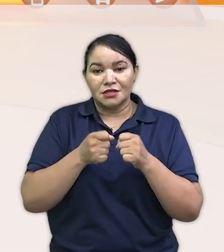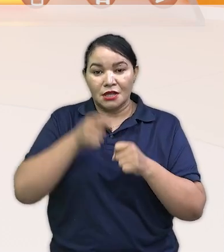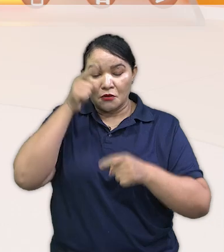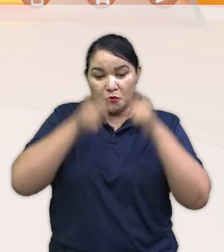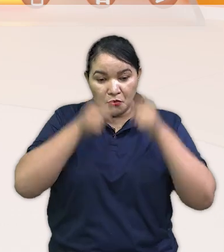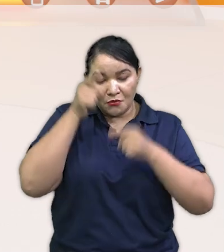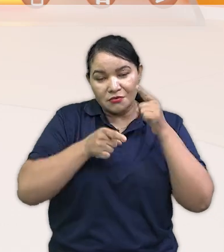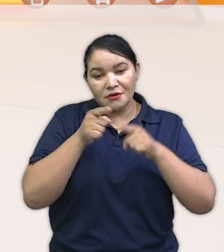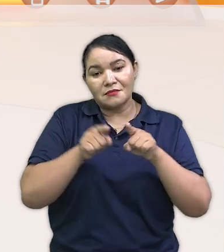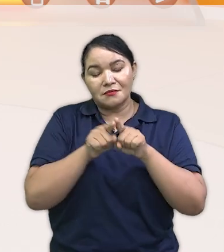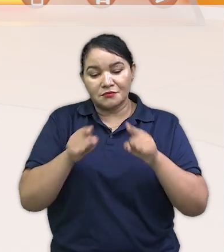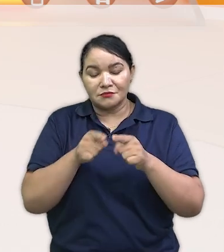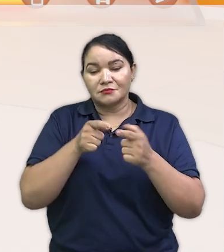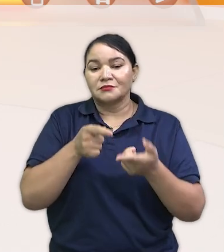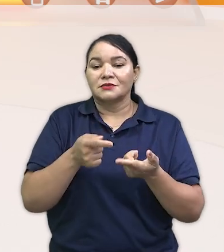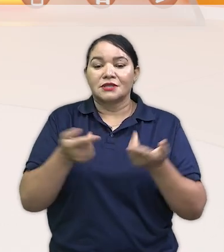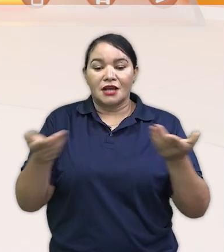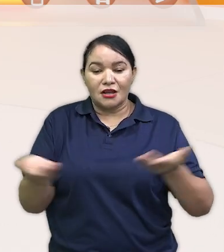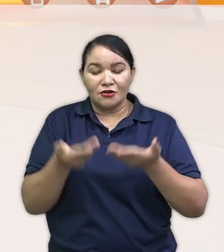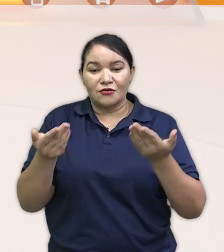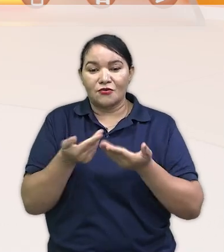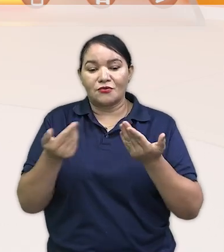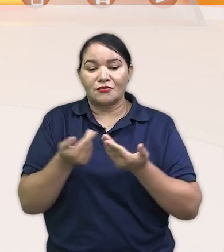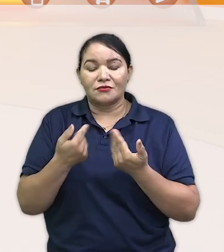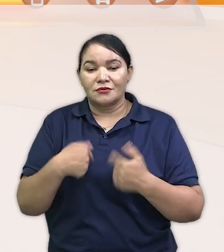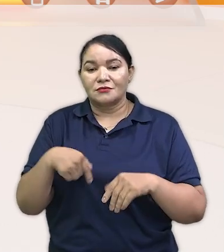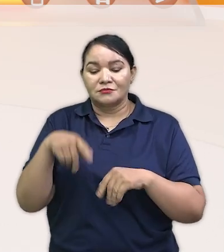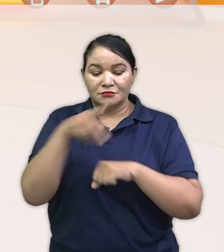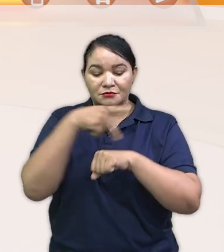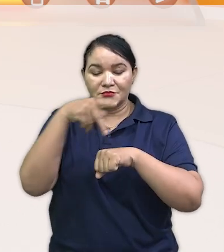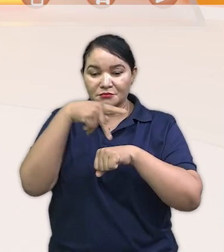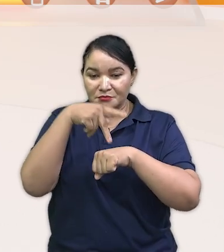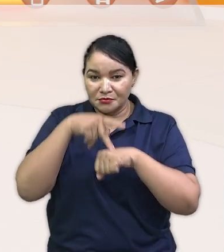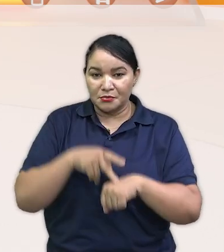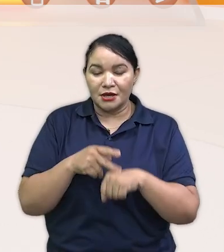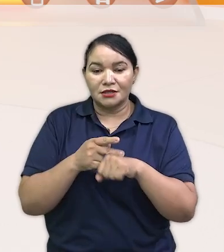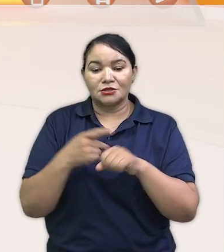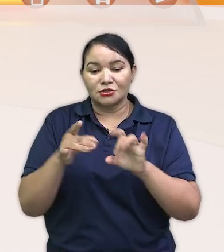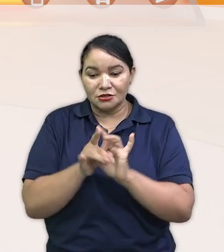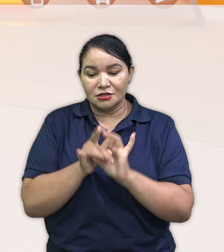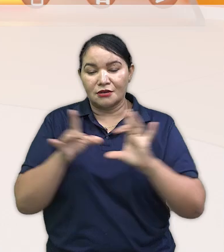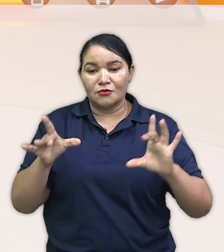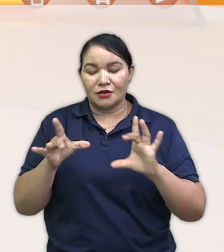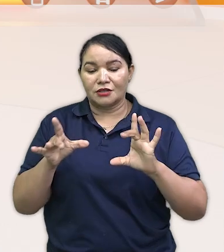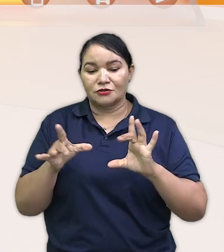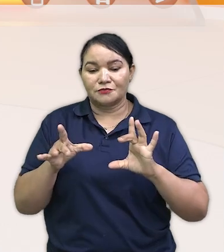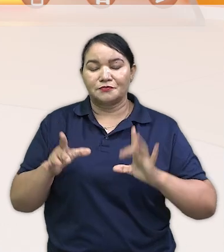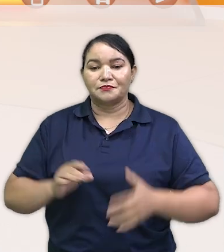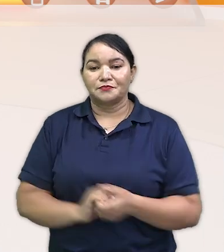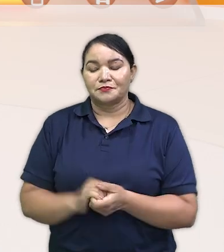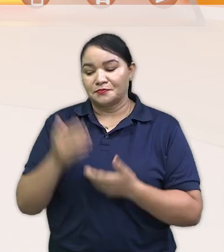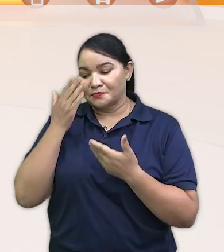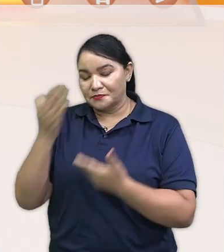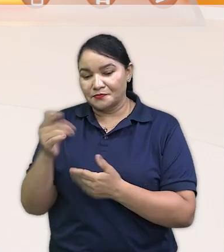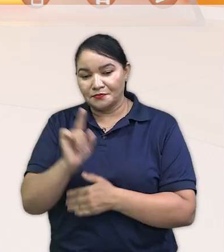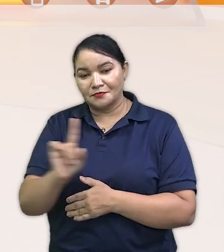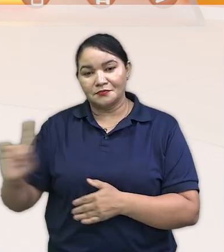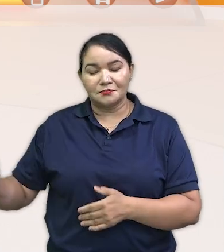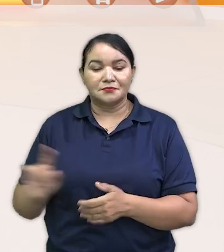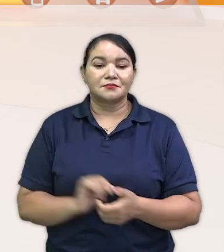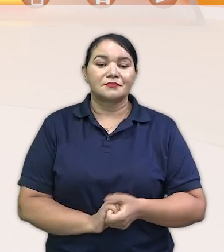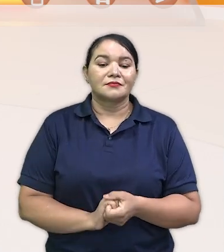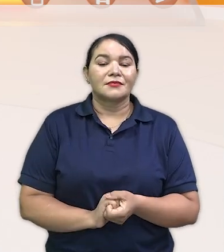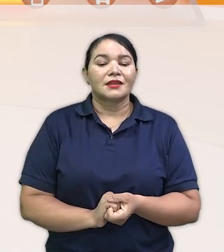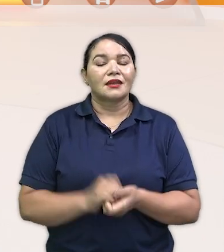né, nós somos considerados um país democrático. Muito obrigado, Marechal, pela sua presença aqui, tá